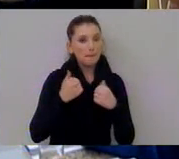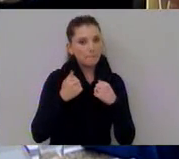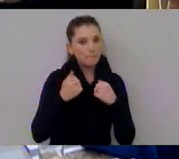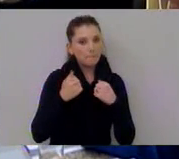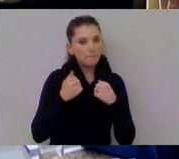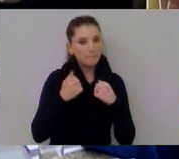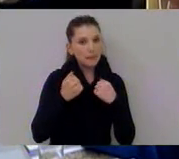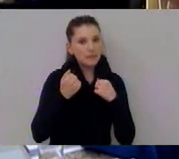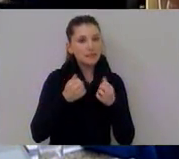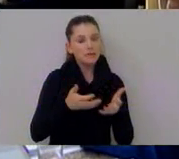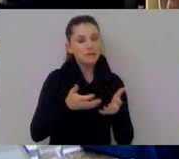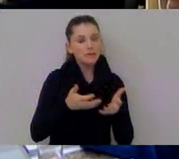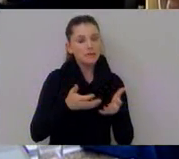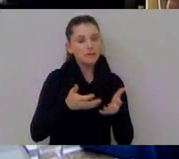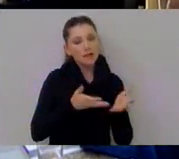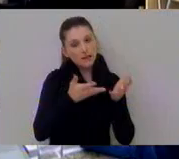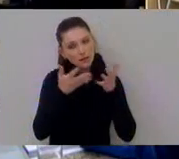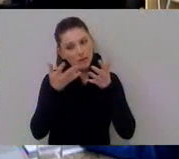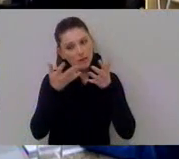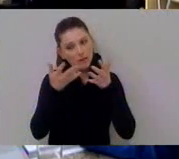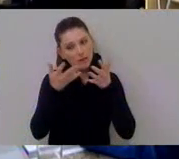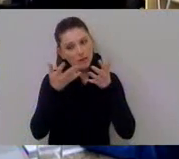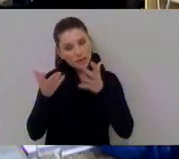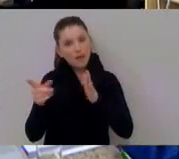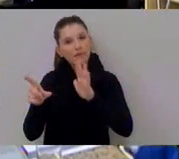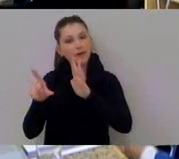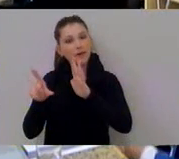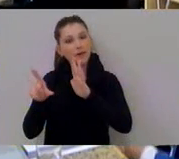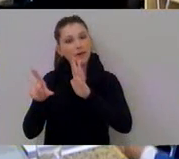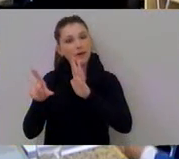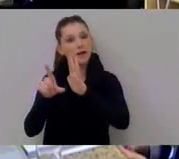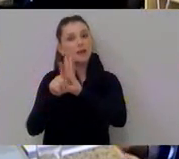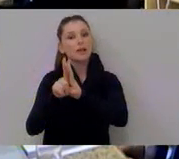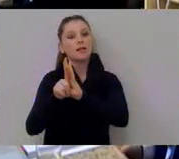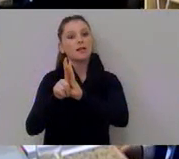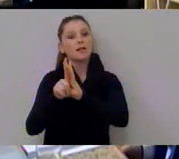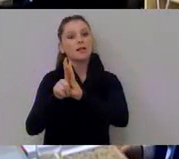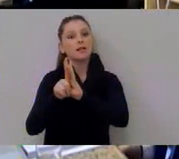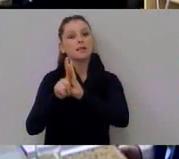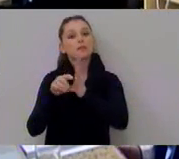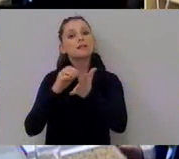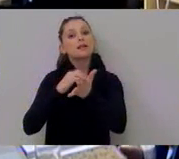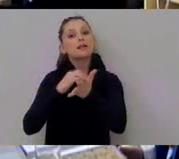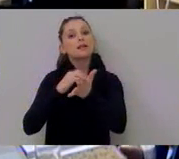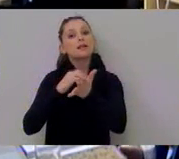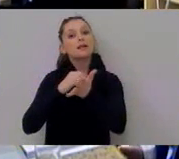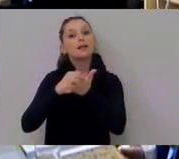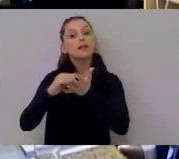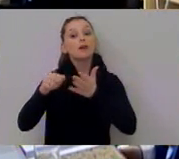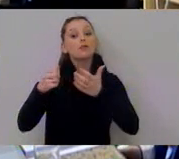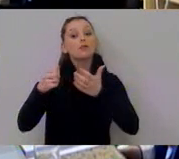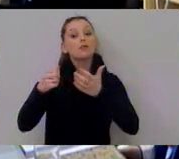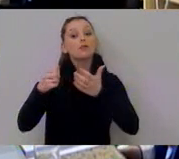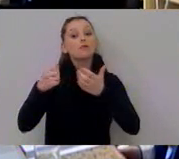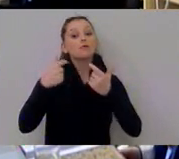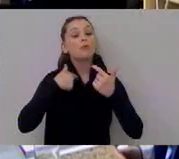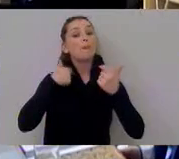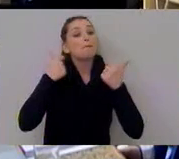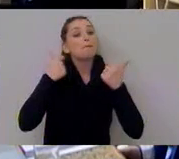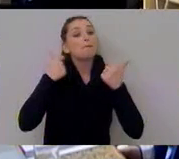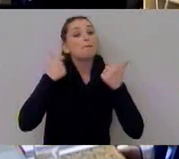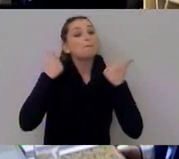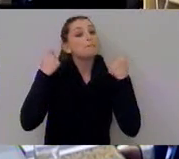Secretário, eu preciso dessa solução e tenho